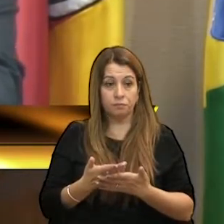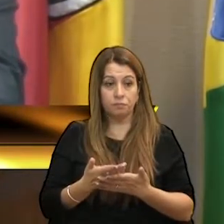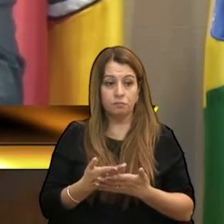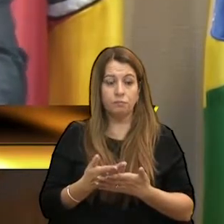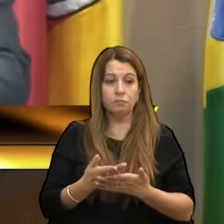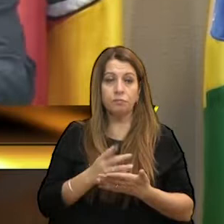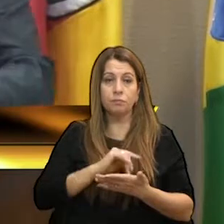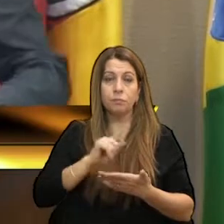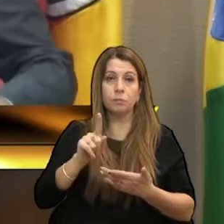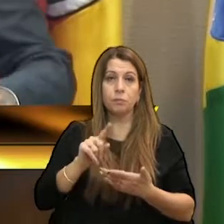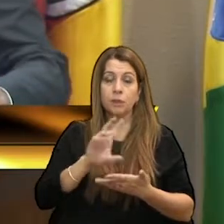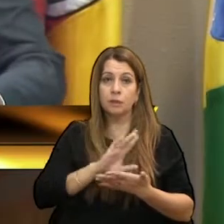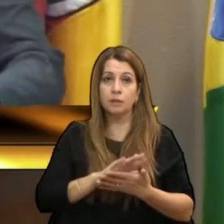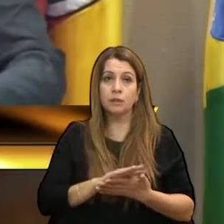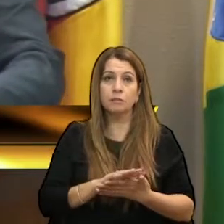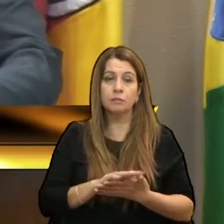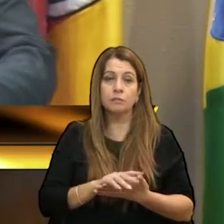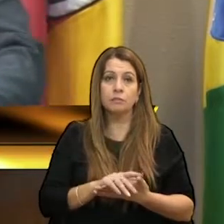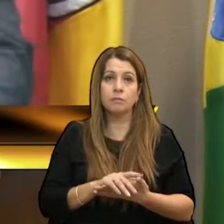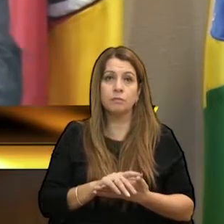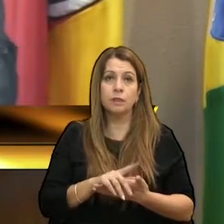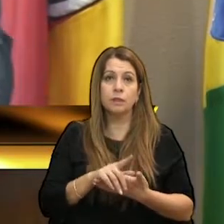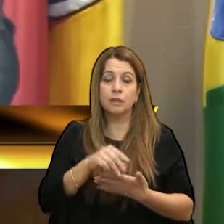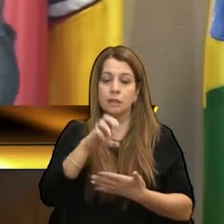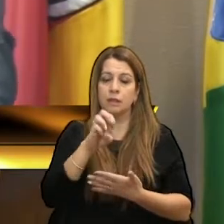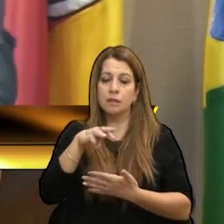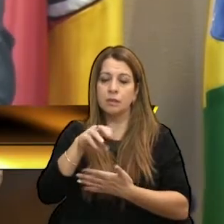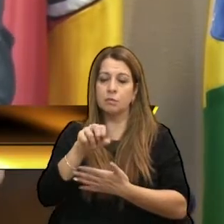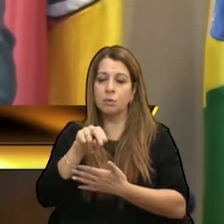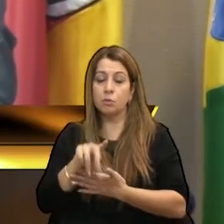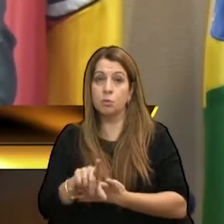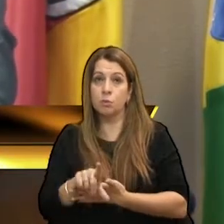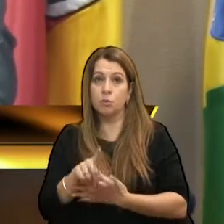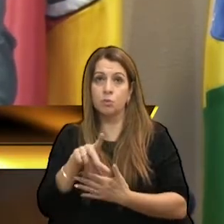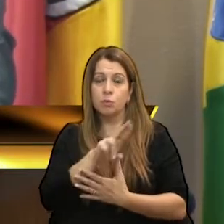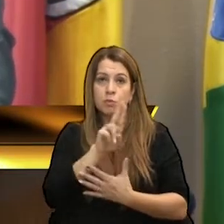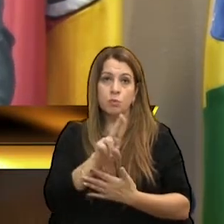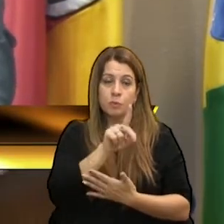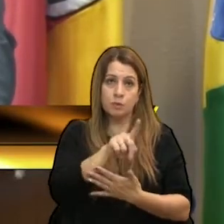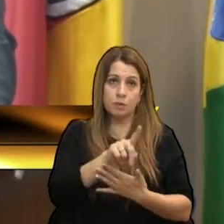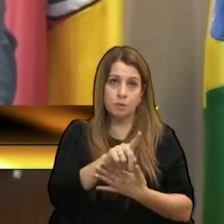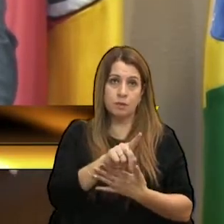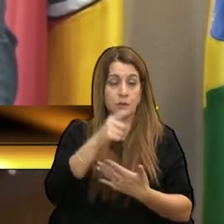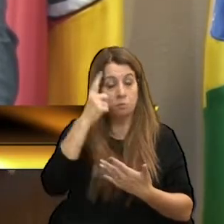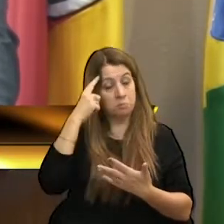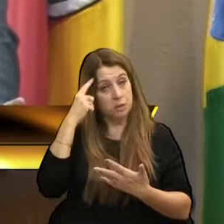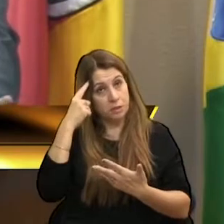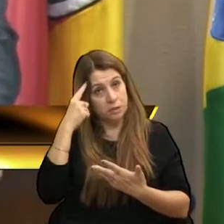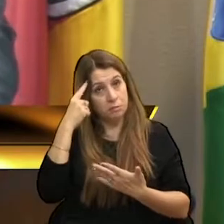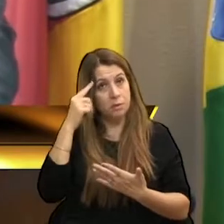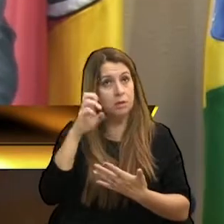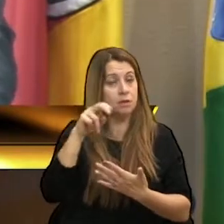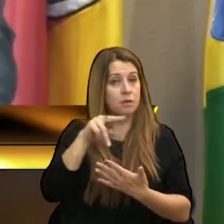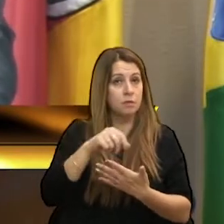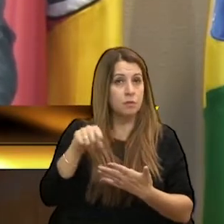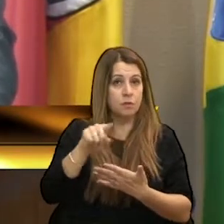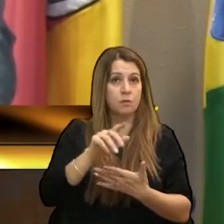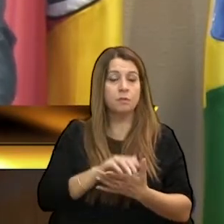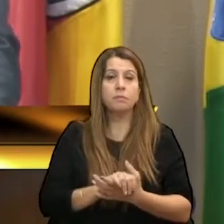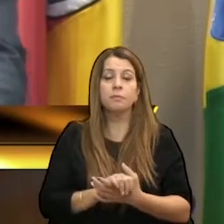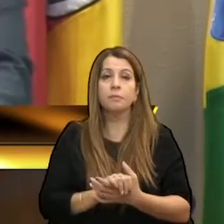tentar passar a mensagem que Emmanuel, se utilizando do pensamento de Hegel, que Hegel foi